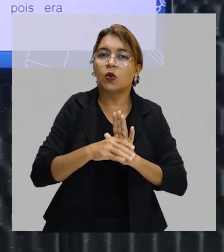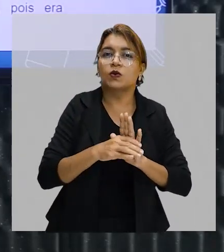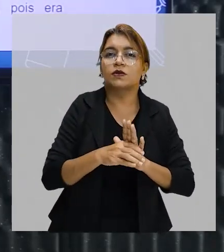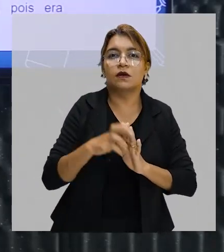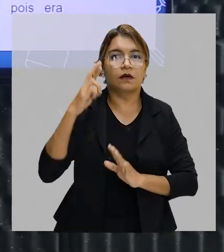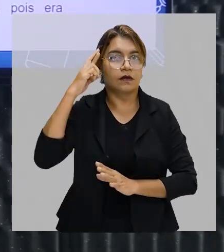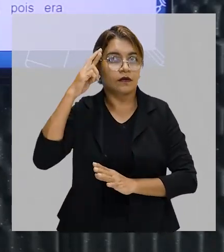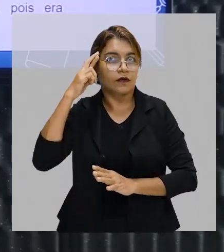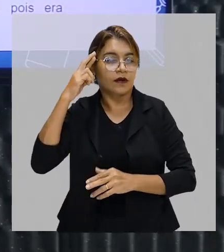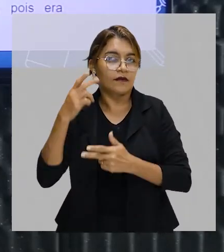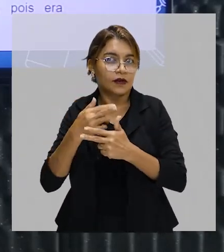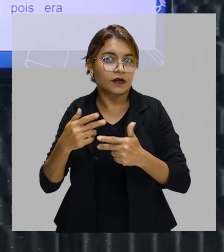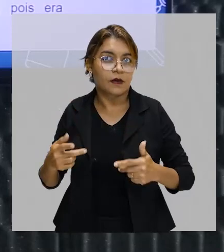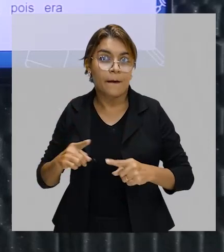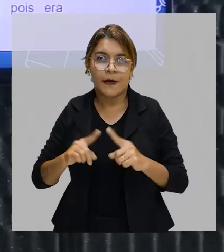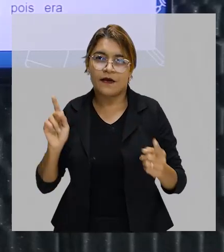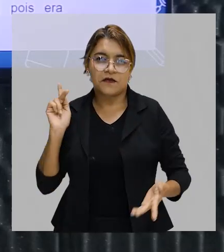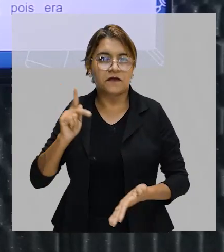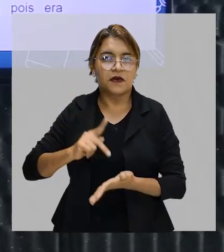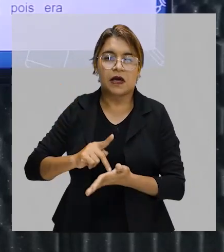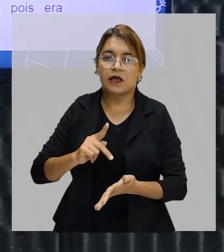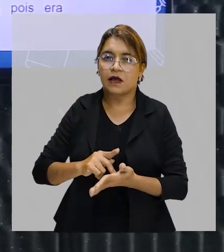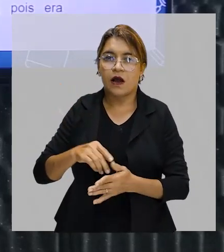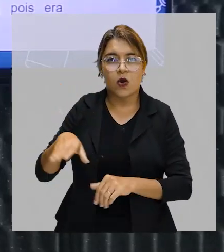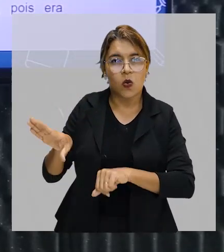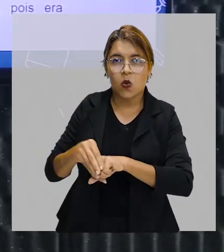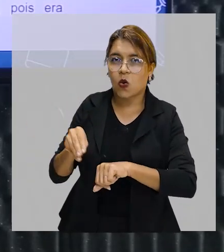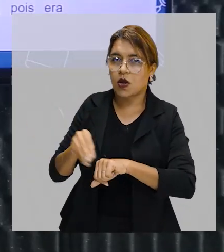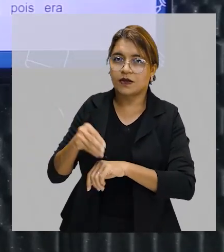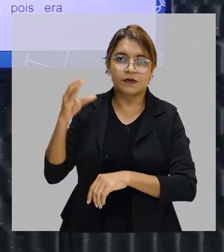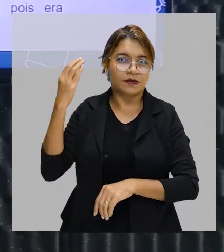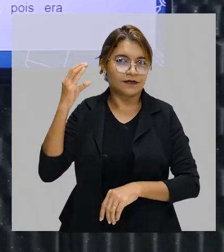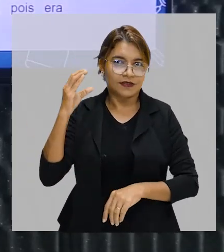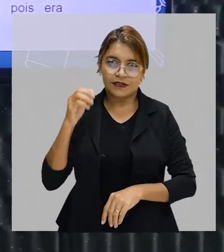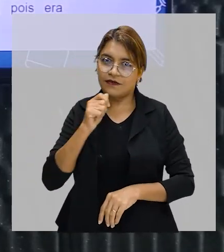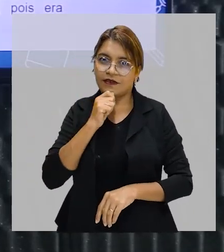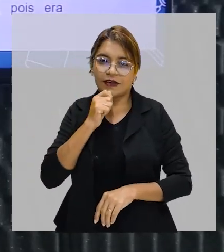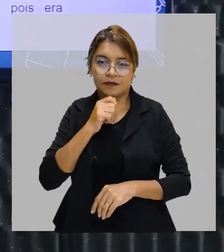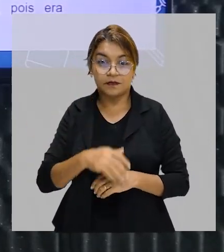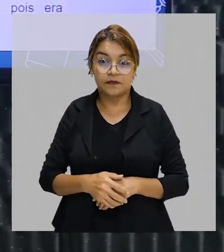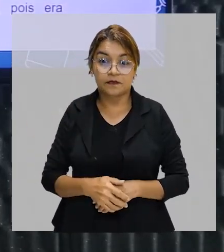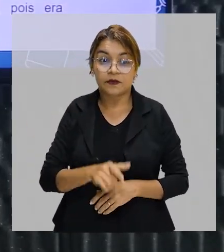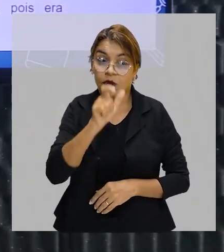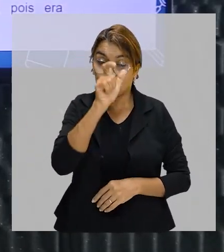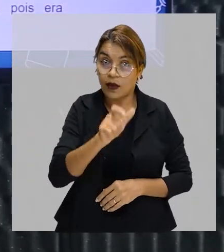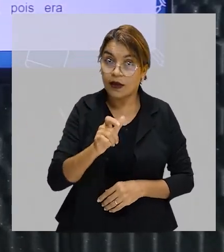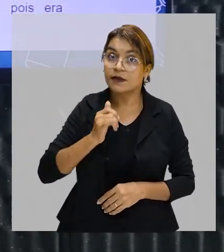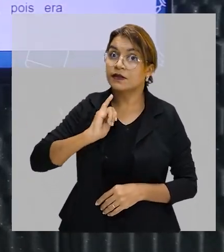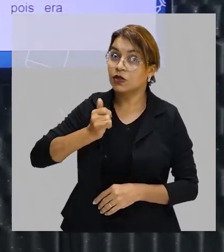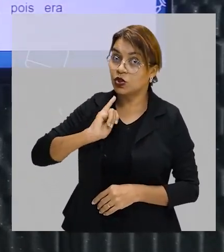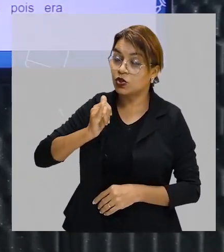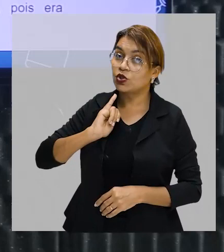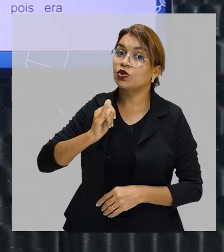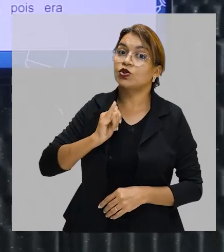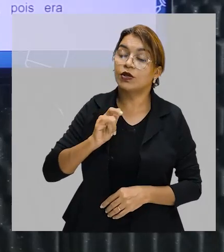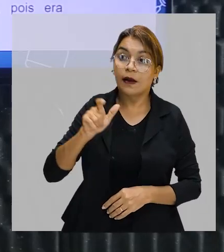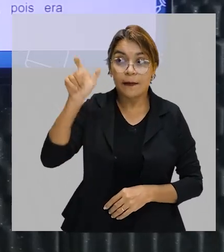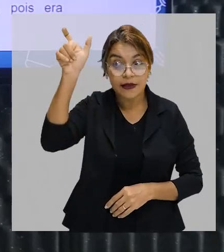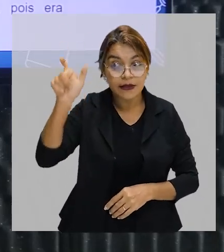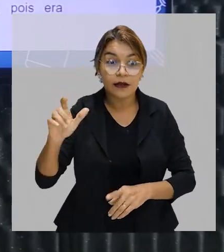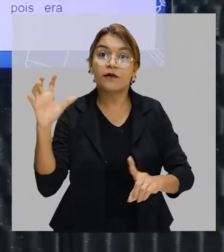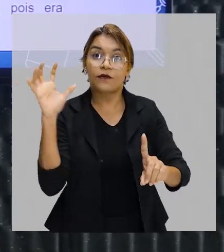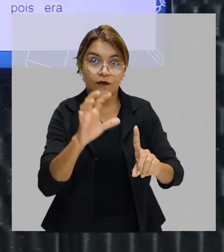reflexões, mas não era de fato um conhecimento científico. Durkheim faz essa crítica, apesar dele ser influenciado por